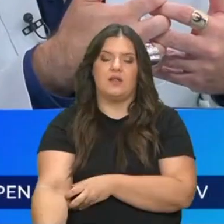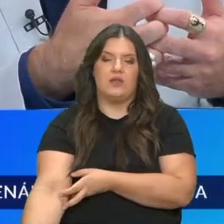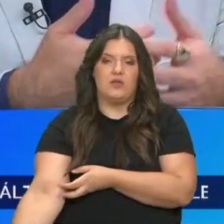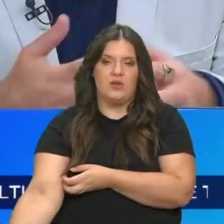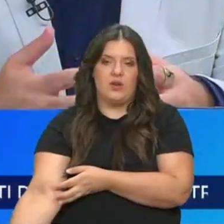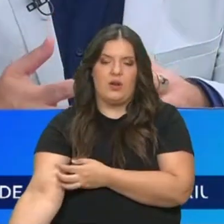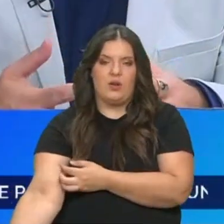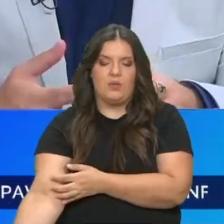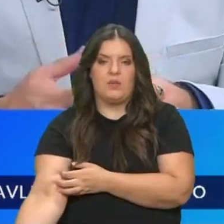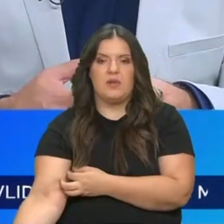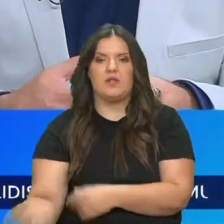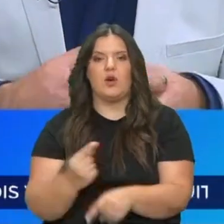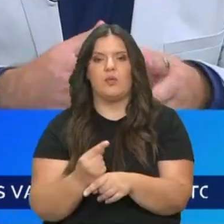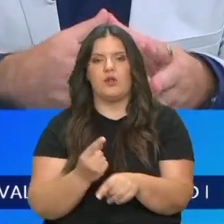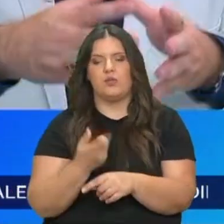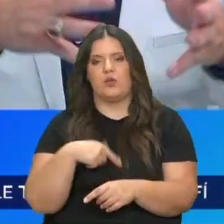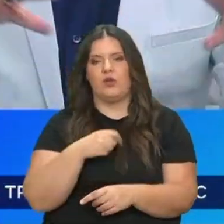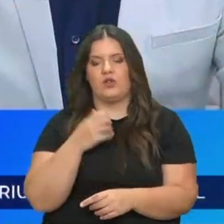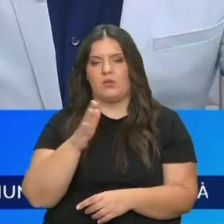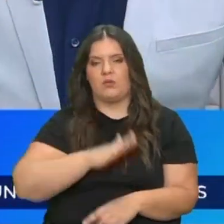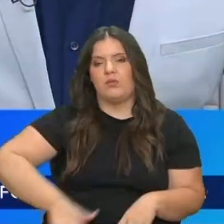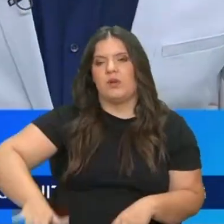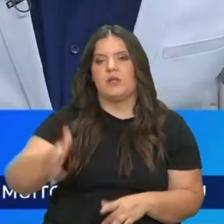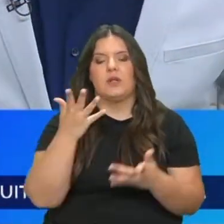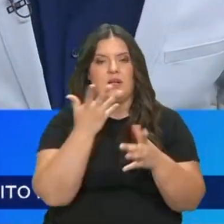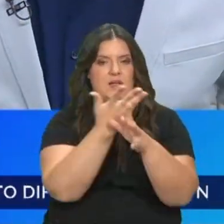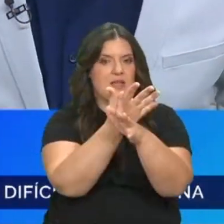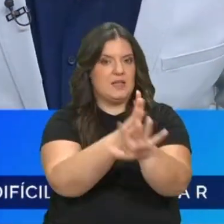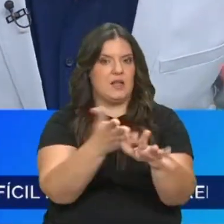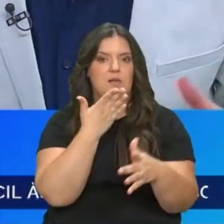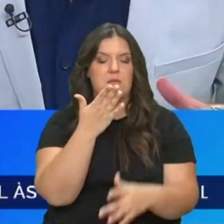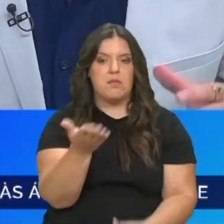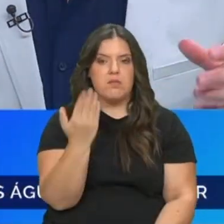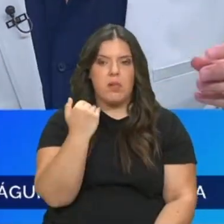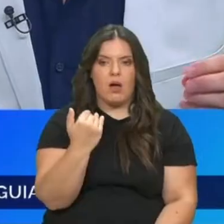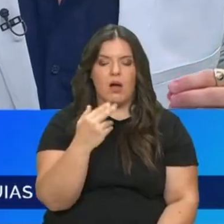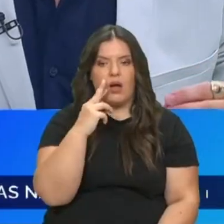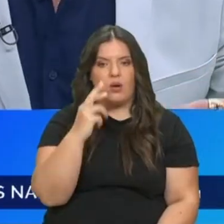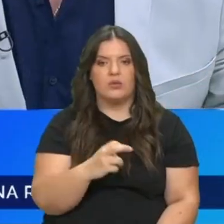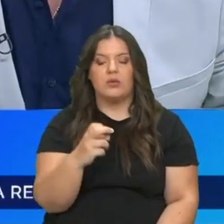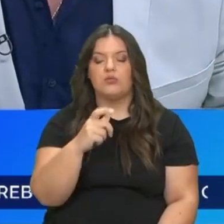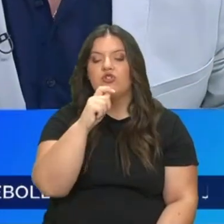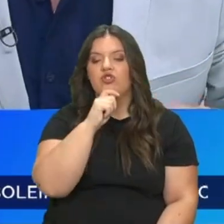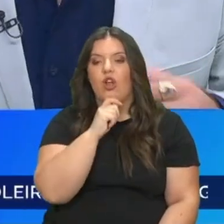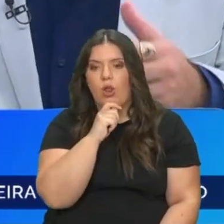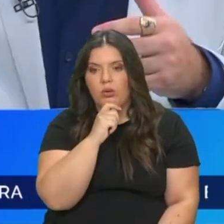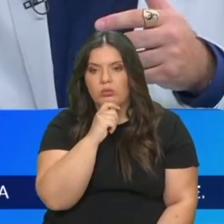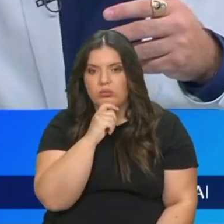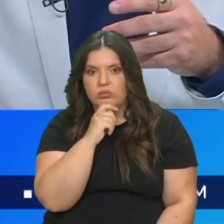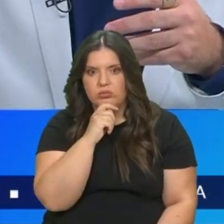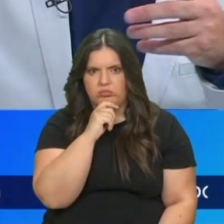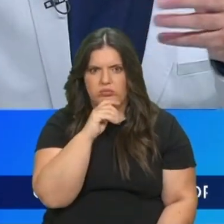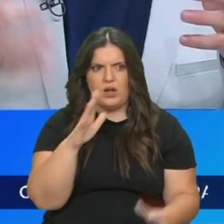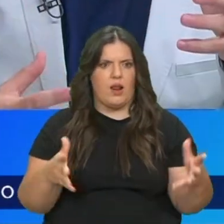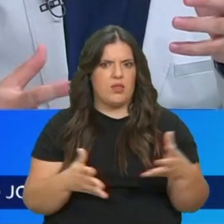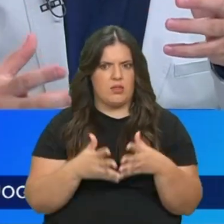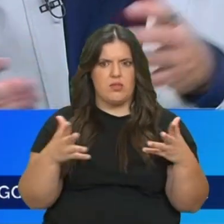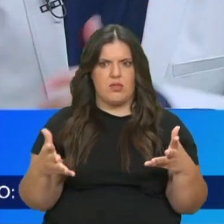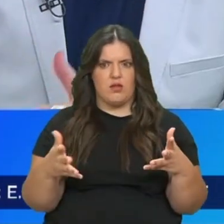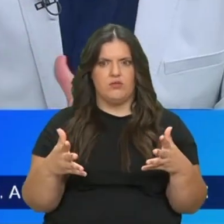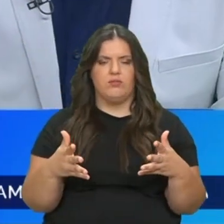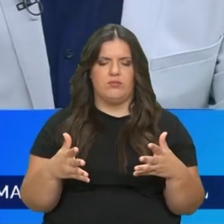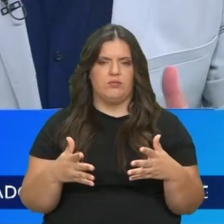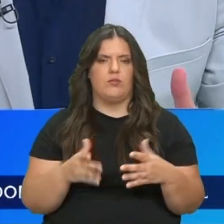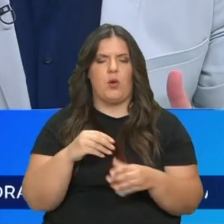mesmo que nós estarmos numa zona de incêndio gigantesca e encontrarmos cubos de gelo grandes no meio destes